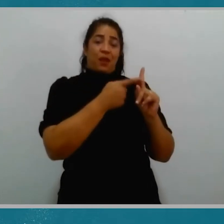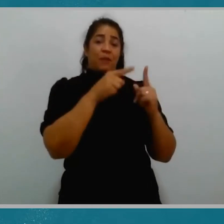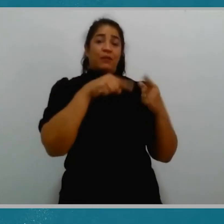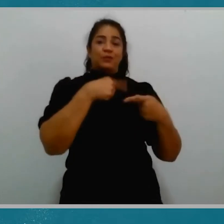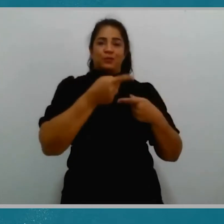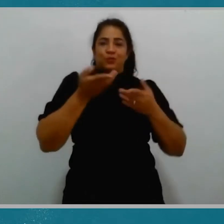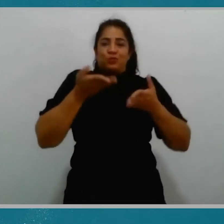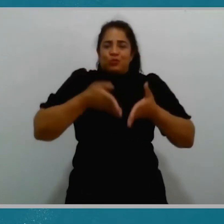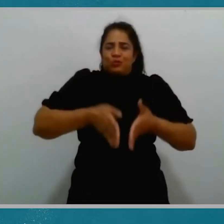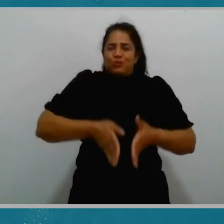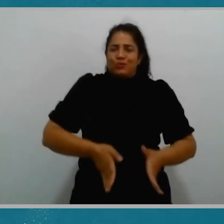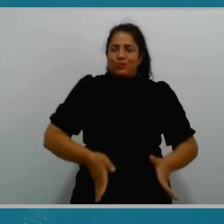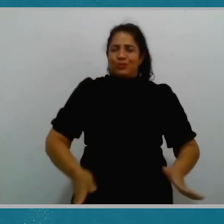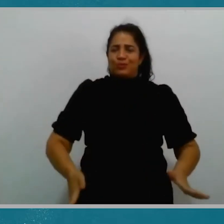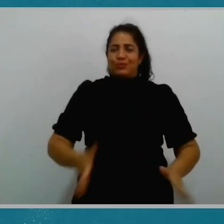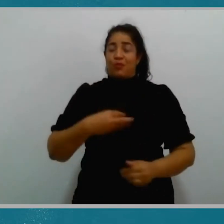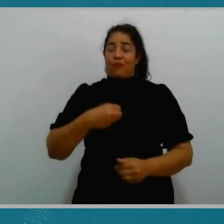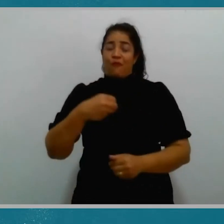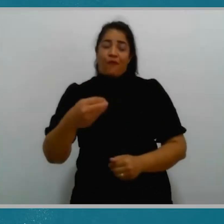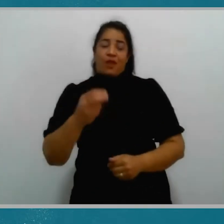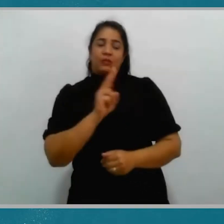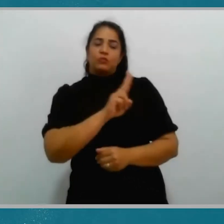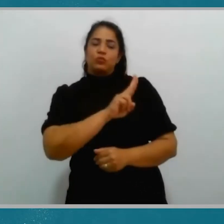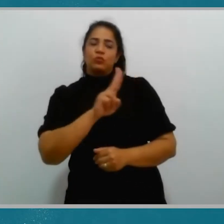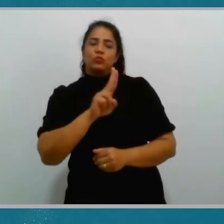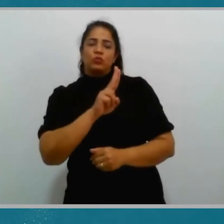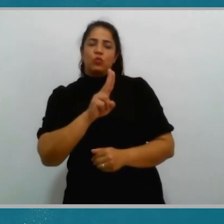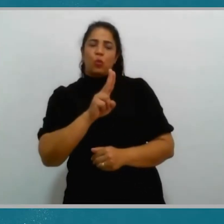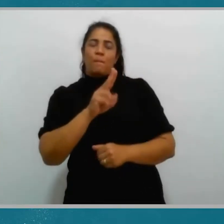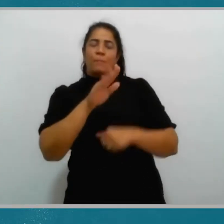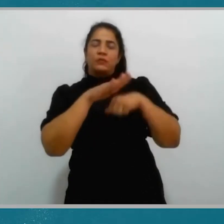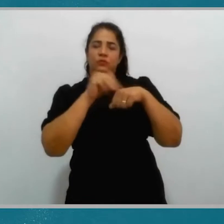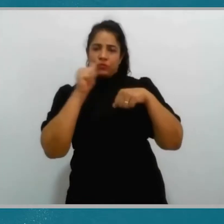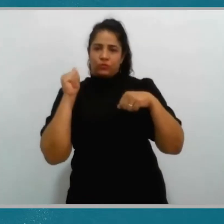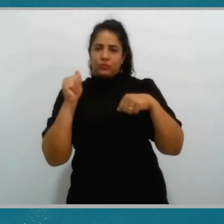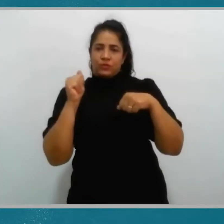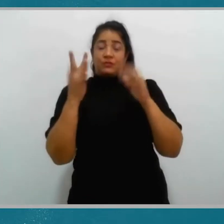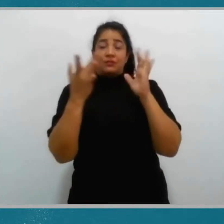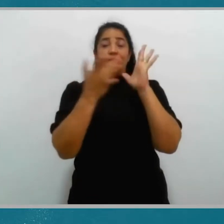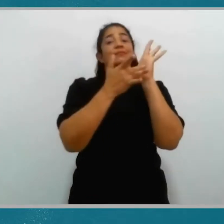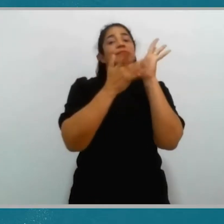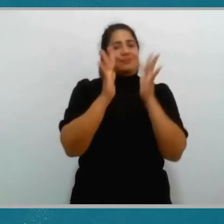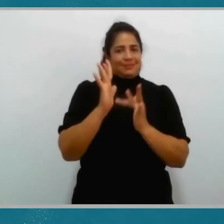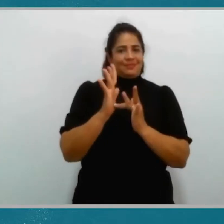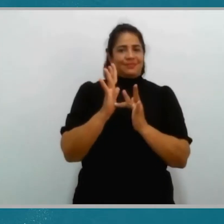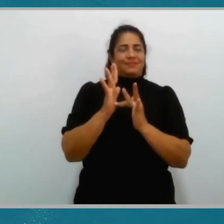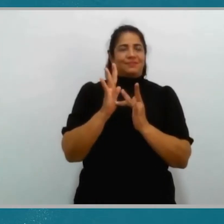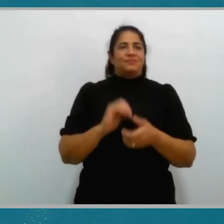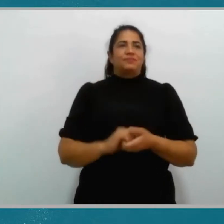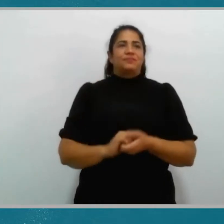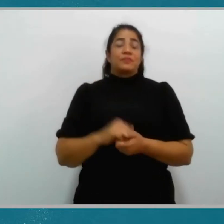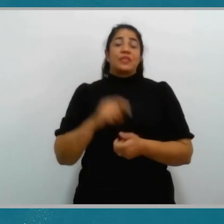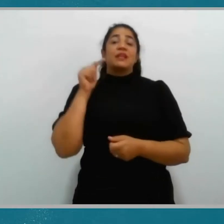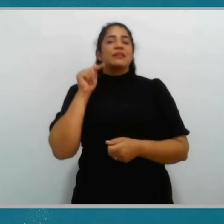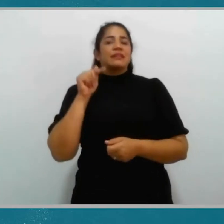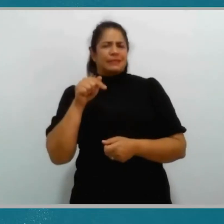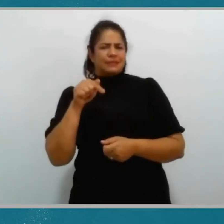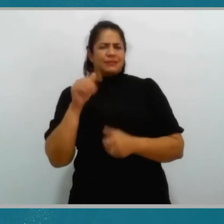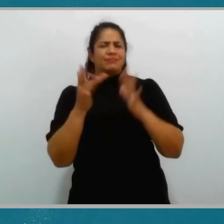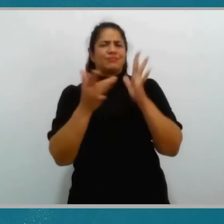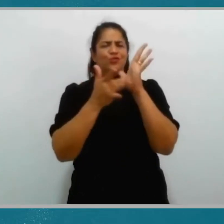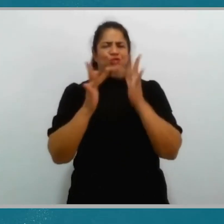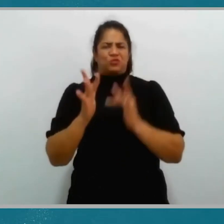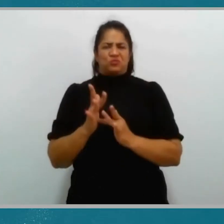filho, a quem chamarás pelo nome de Jesus. Este será